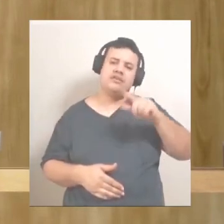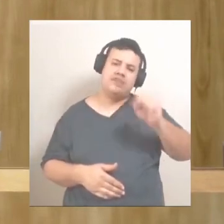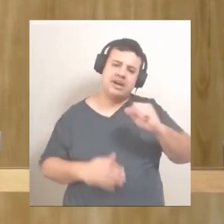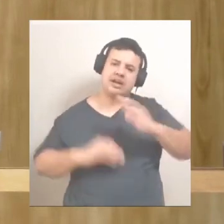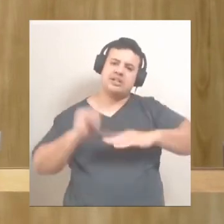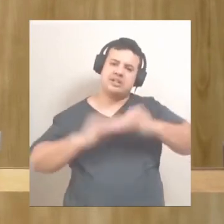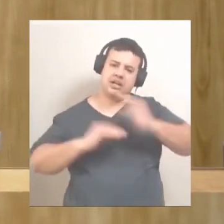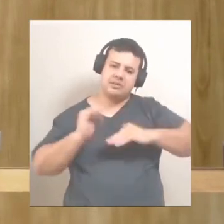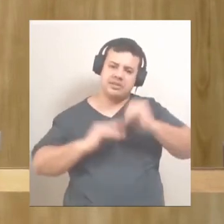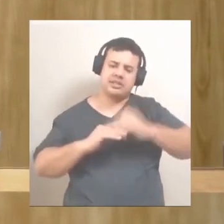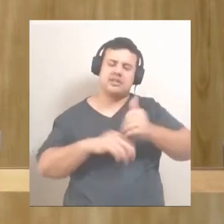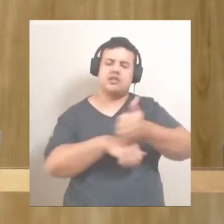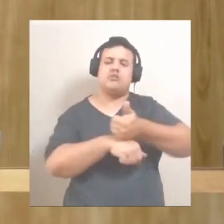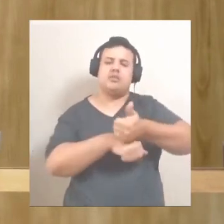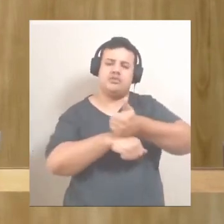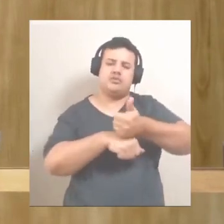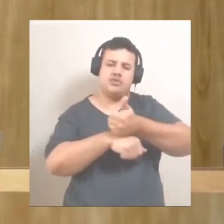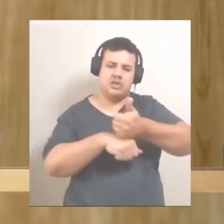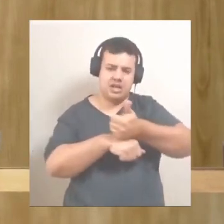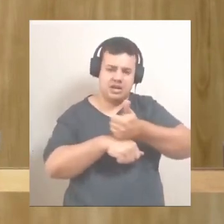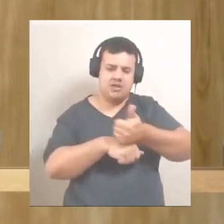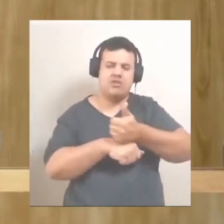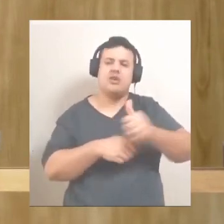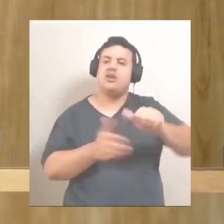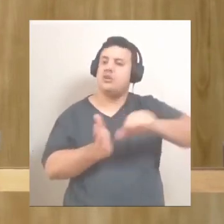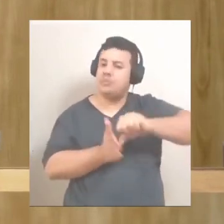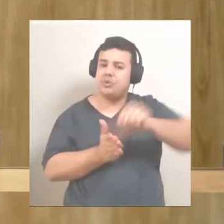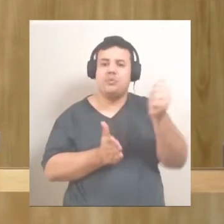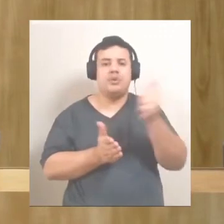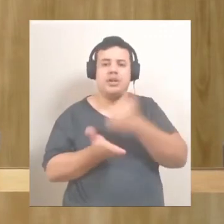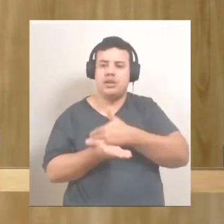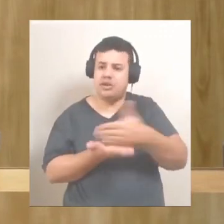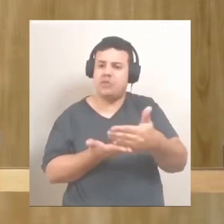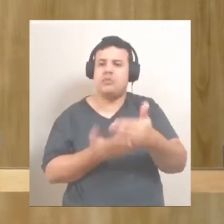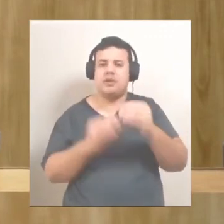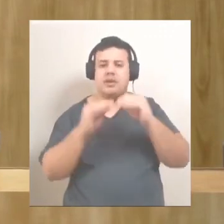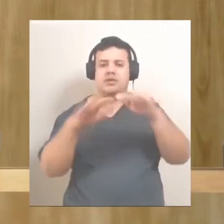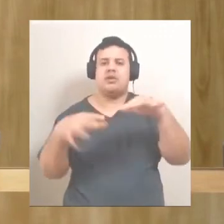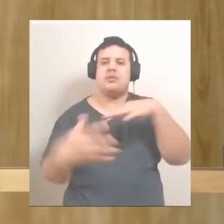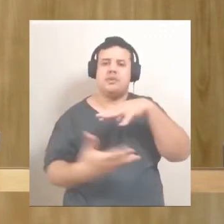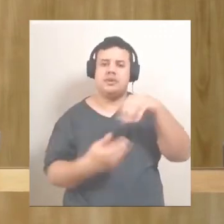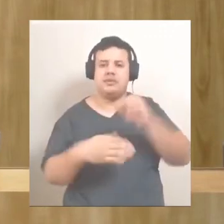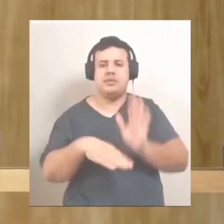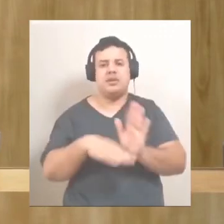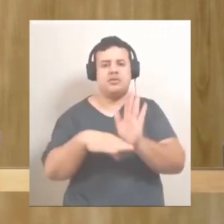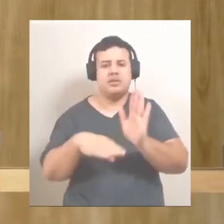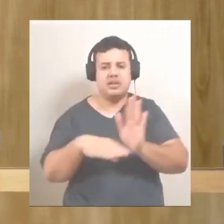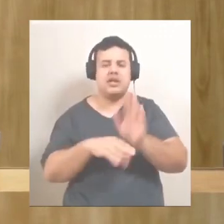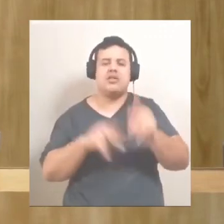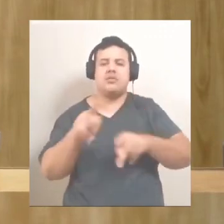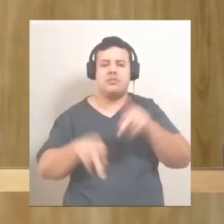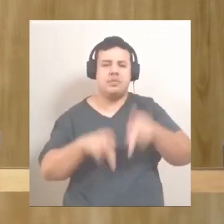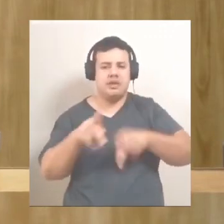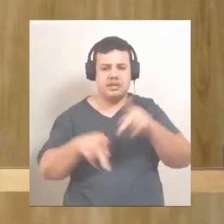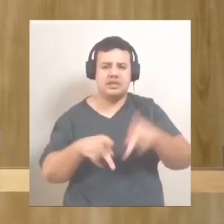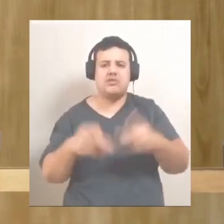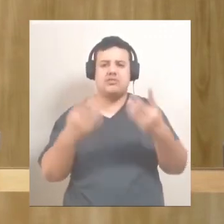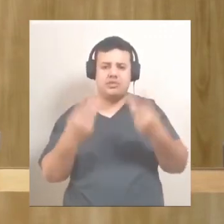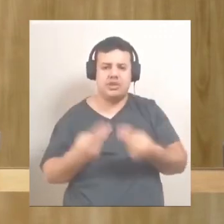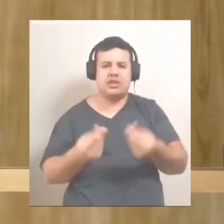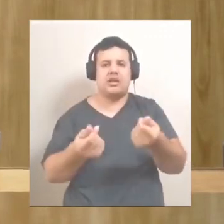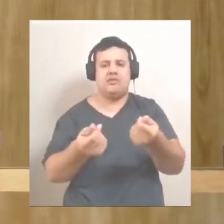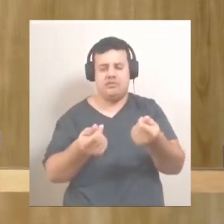capacitação profissional, tem, desde o primeiro momento, inclusive, da pandemia, auxiliado a população mais vulnerável com a